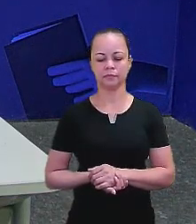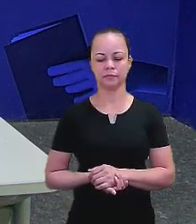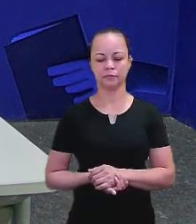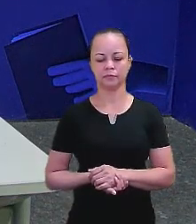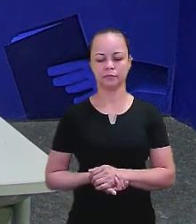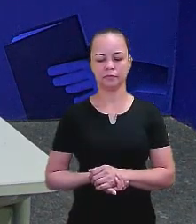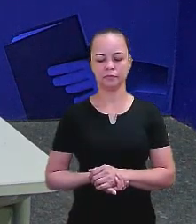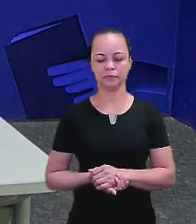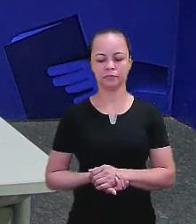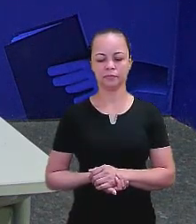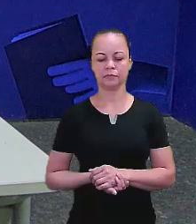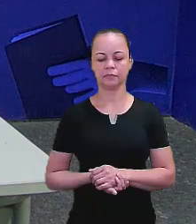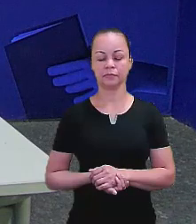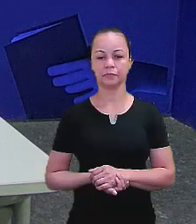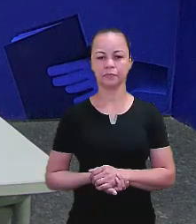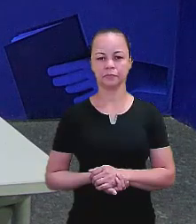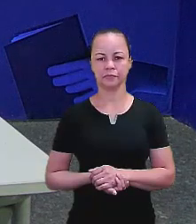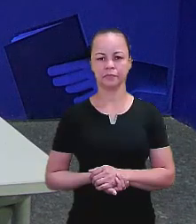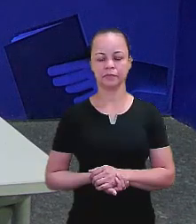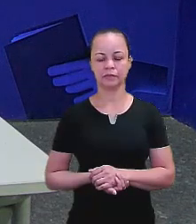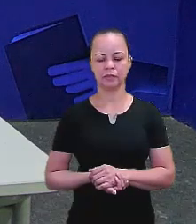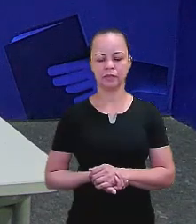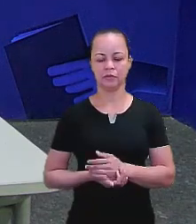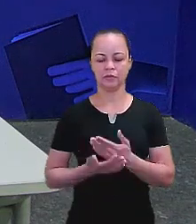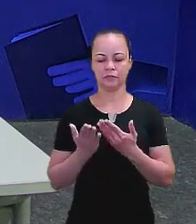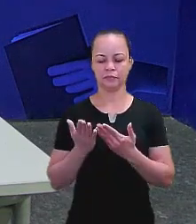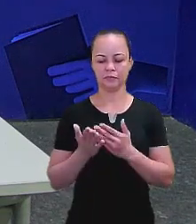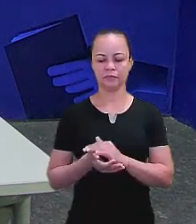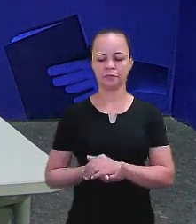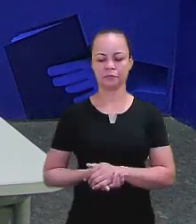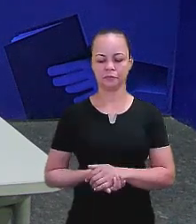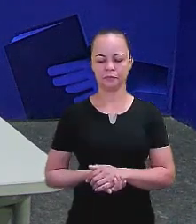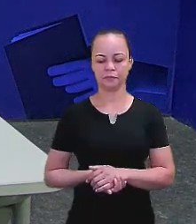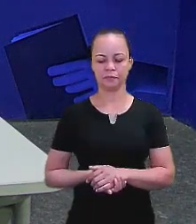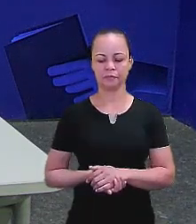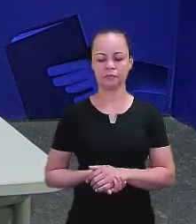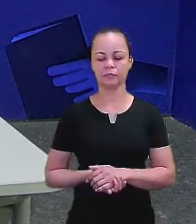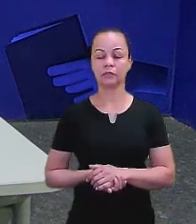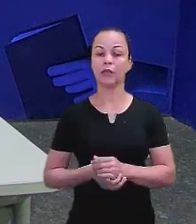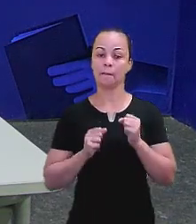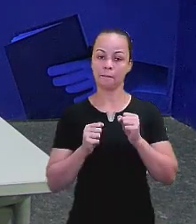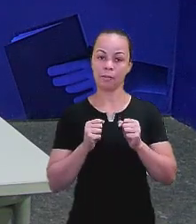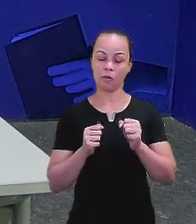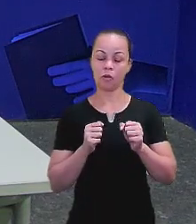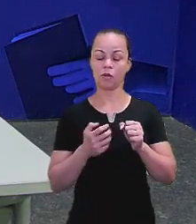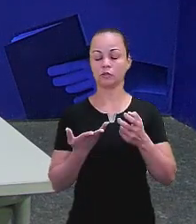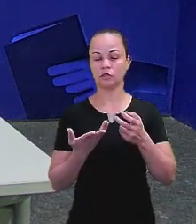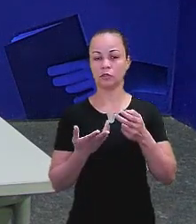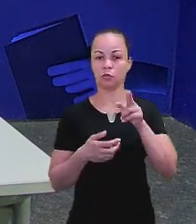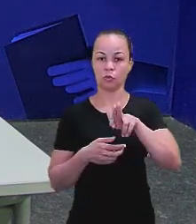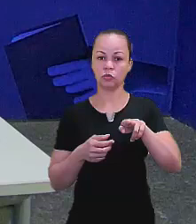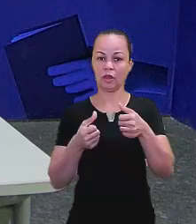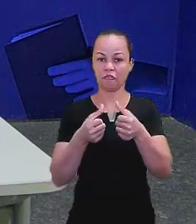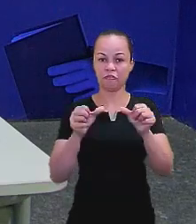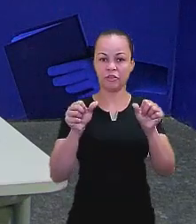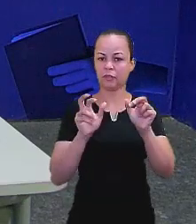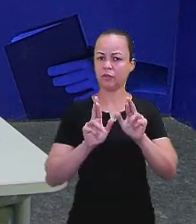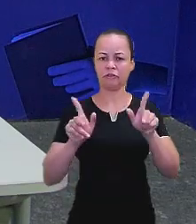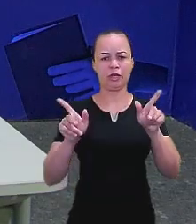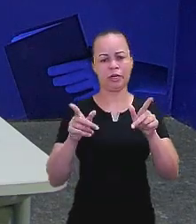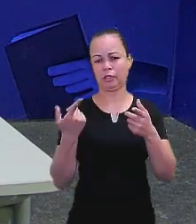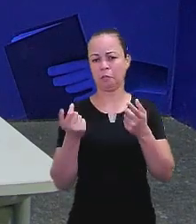Coloquei aqui, ó, cachecol. A gente corta, tá? Vocês podem utilizar fita, outra fita, tá? Um